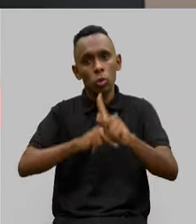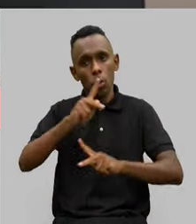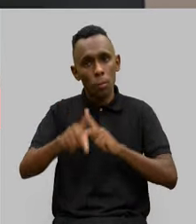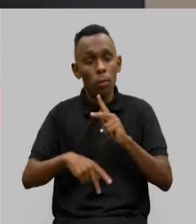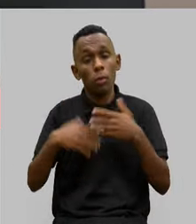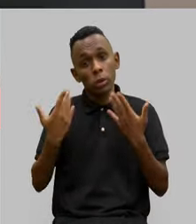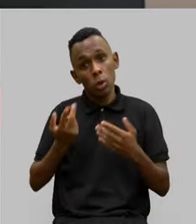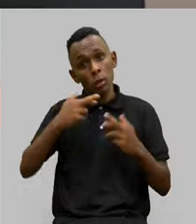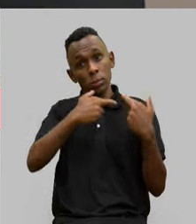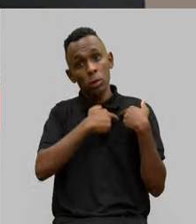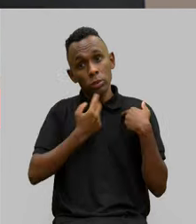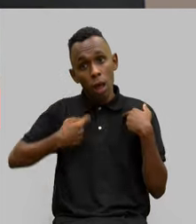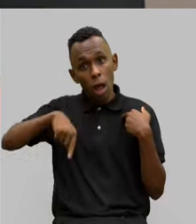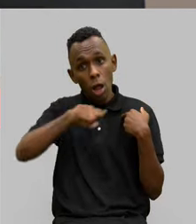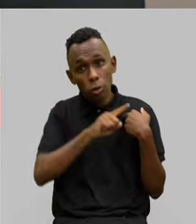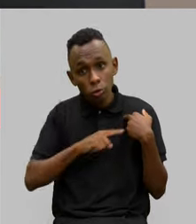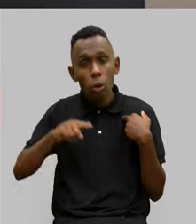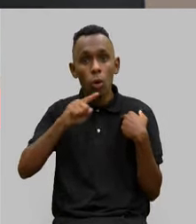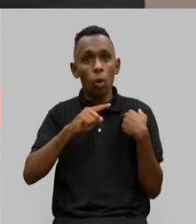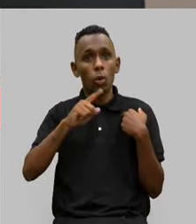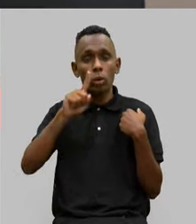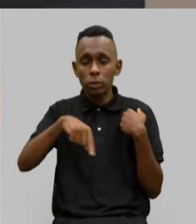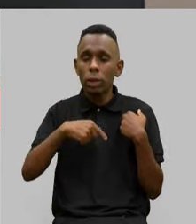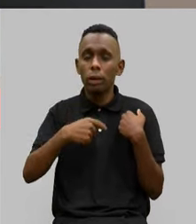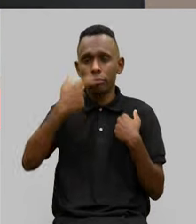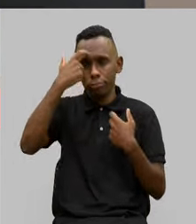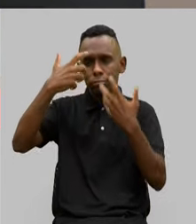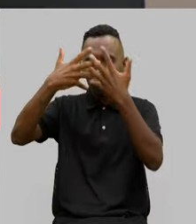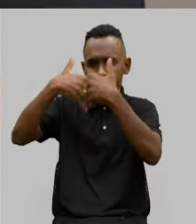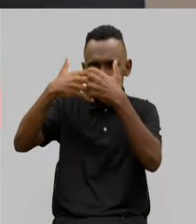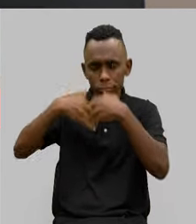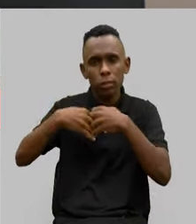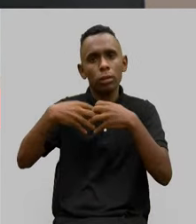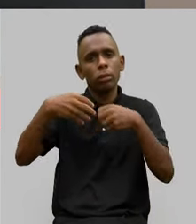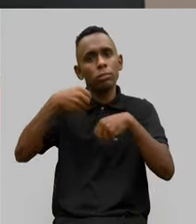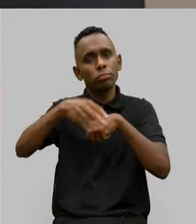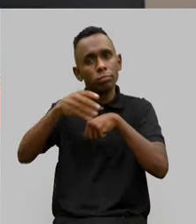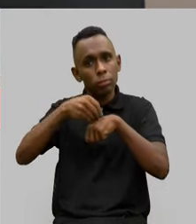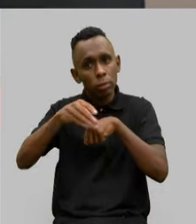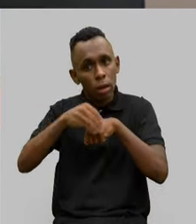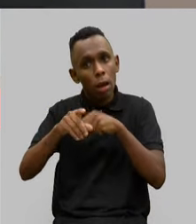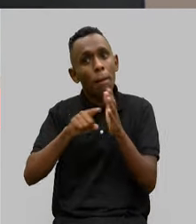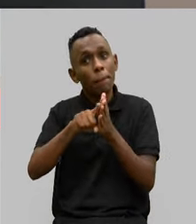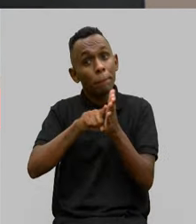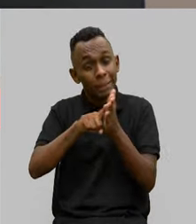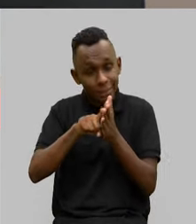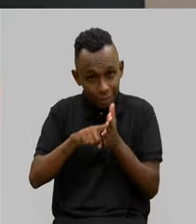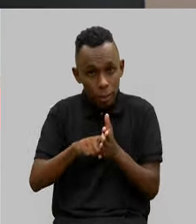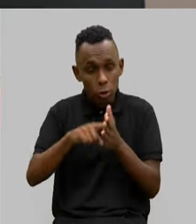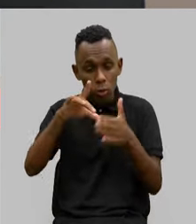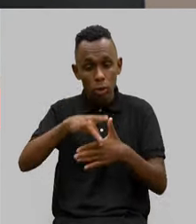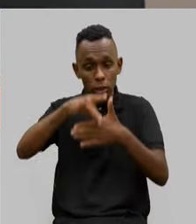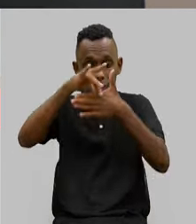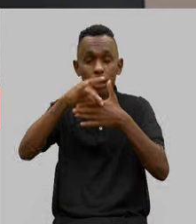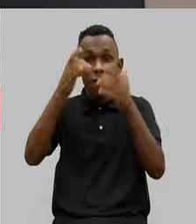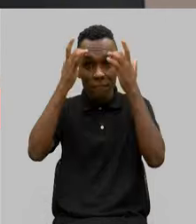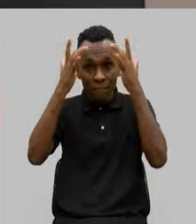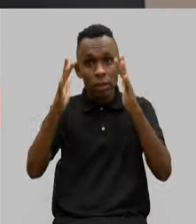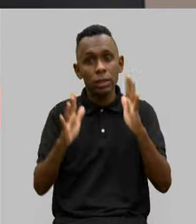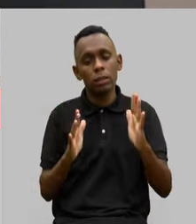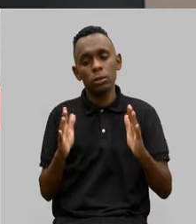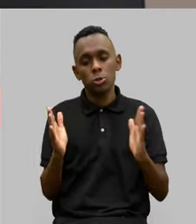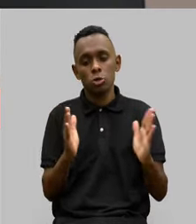a nós então que estamos aqui que somos formadores de opinião que somos pesquisadores que somos lideranças facilitar esse movimento